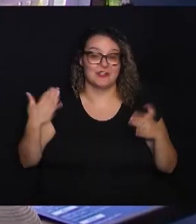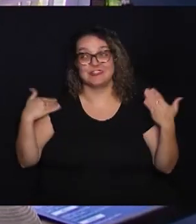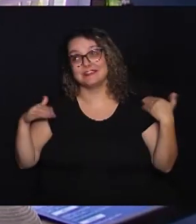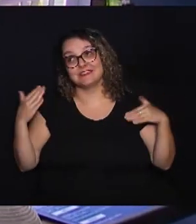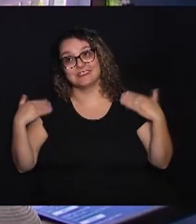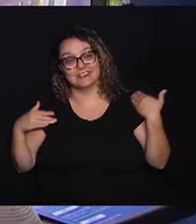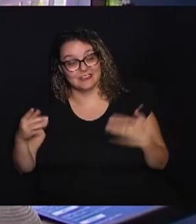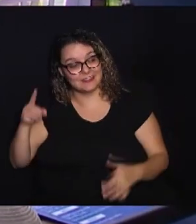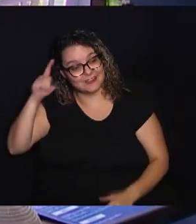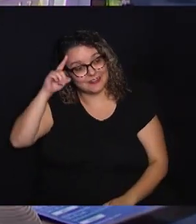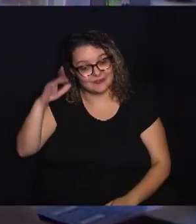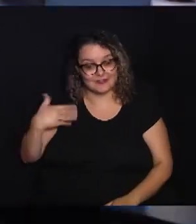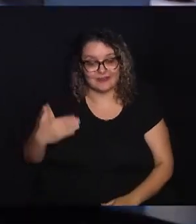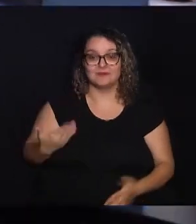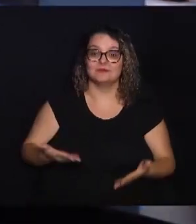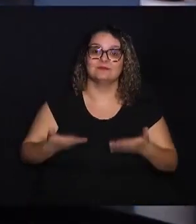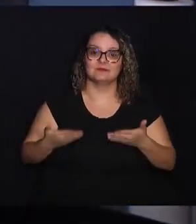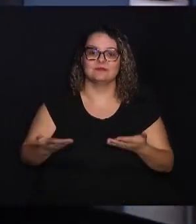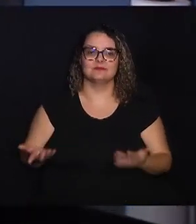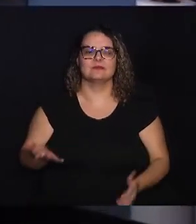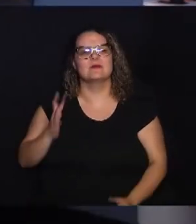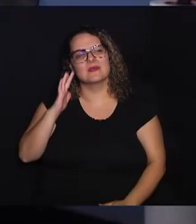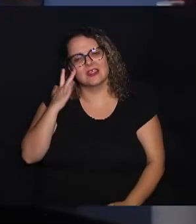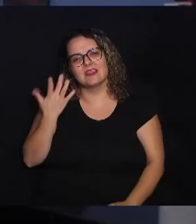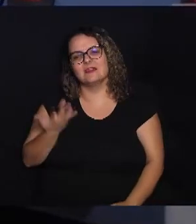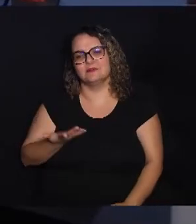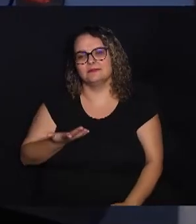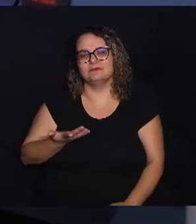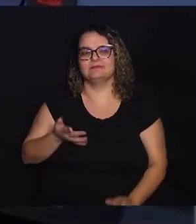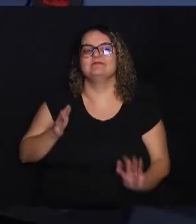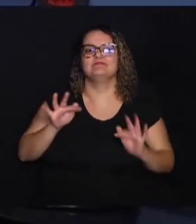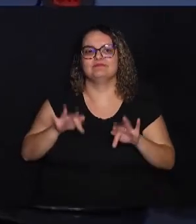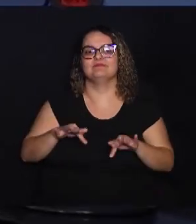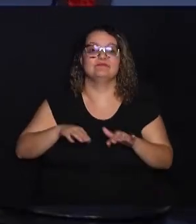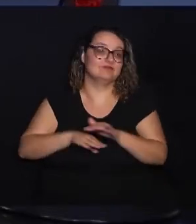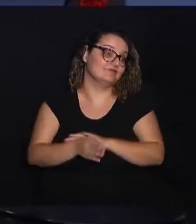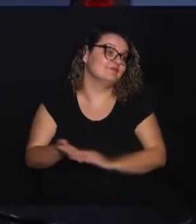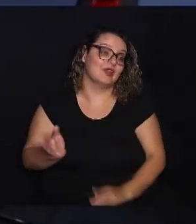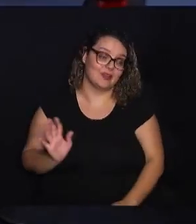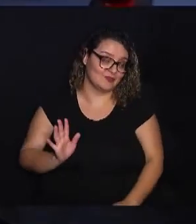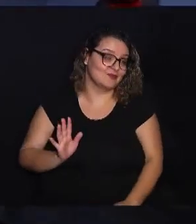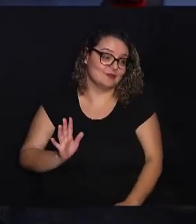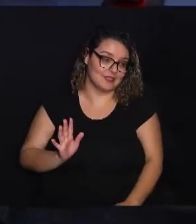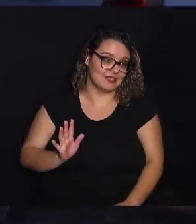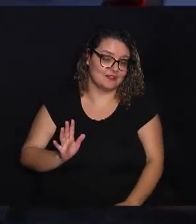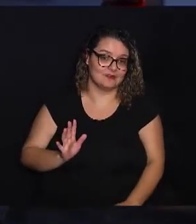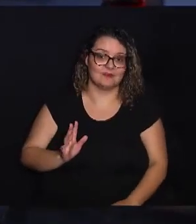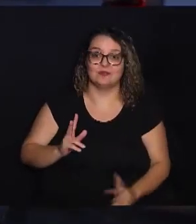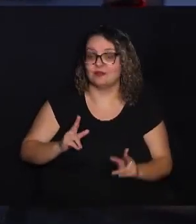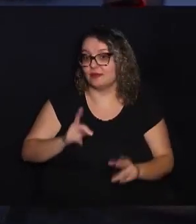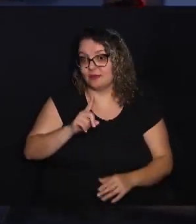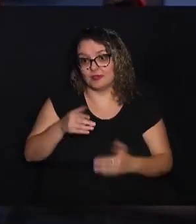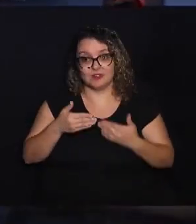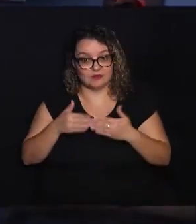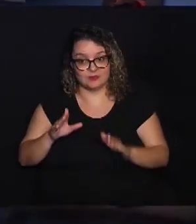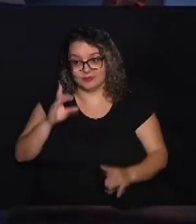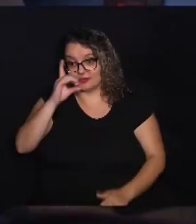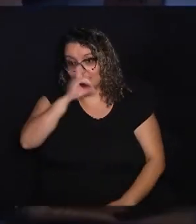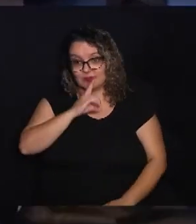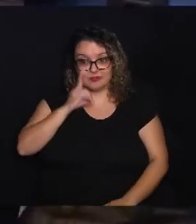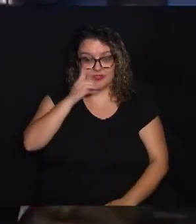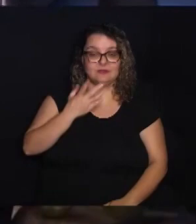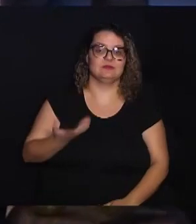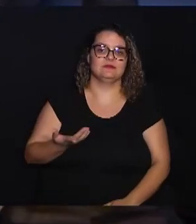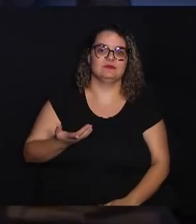uma rotina mais leve. Mas eu acho que no final eu me acostumei. Como eu não estou abrindo aos domingos, eu